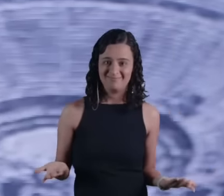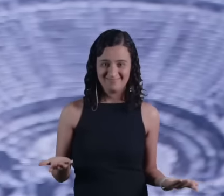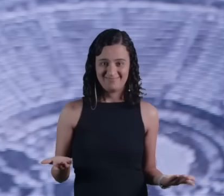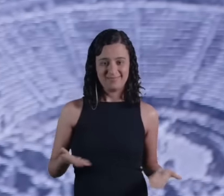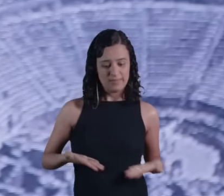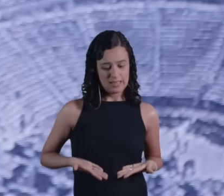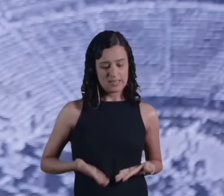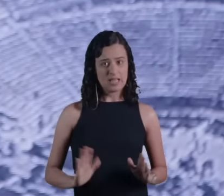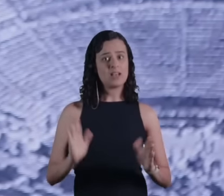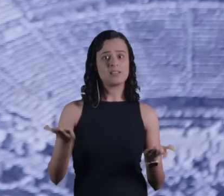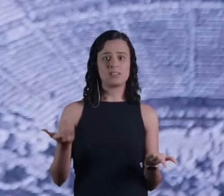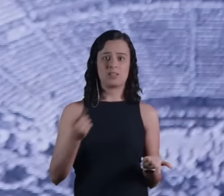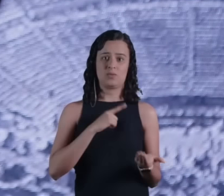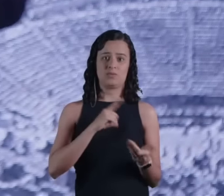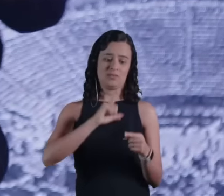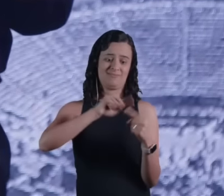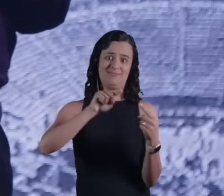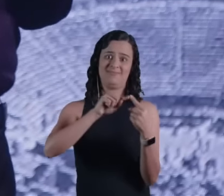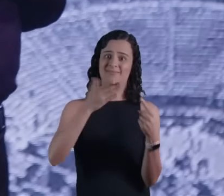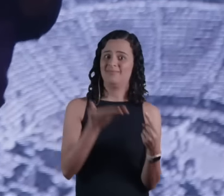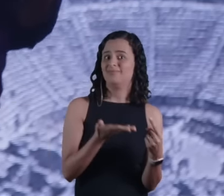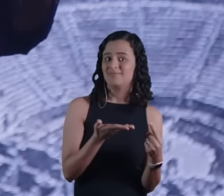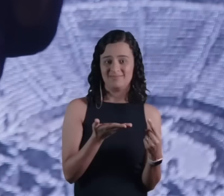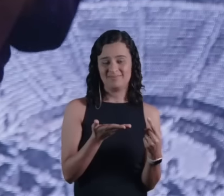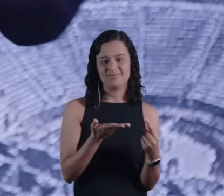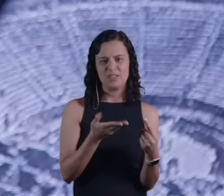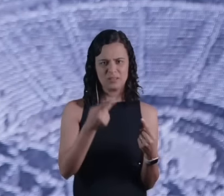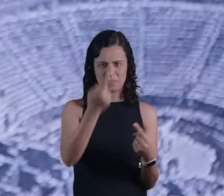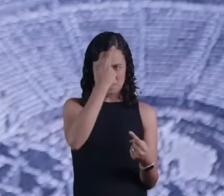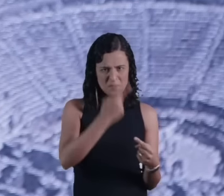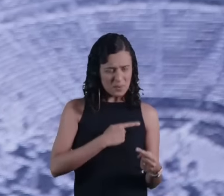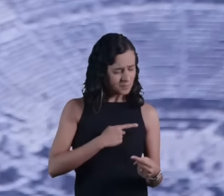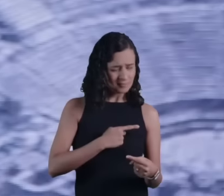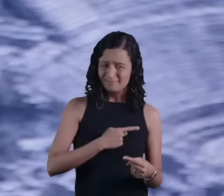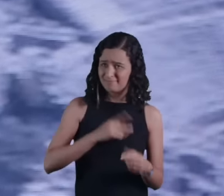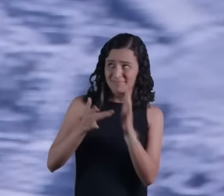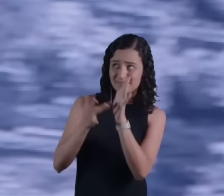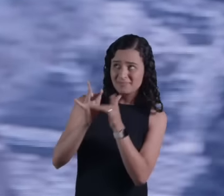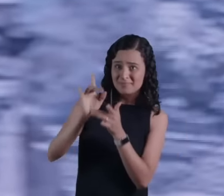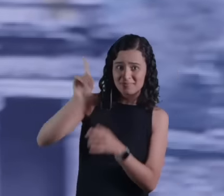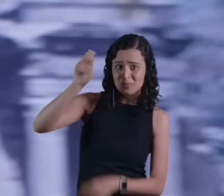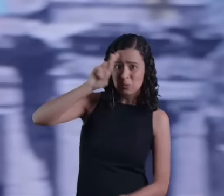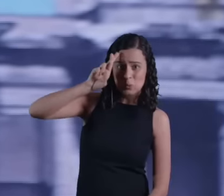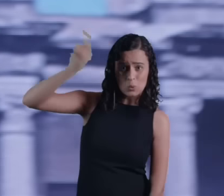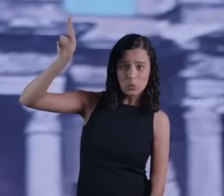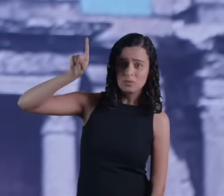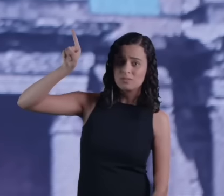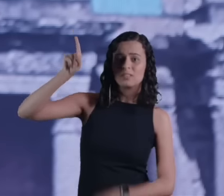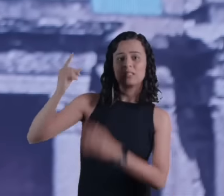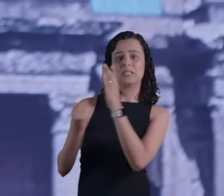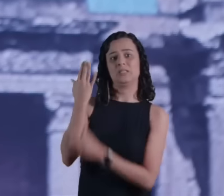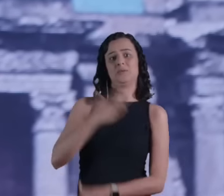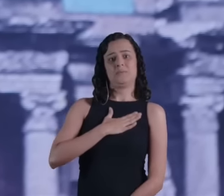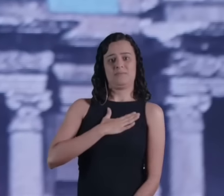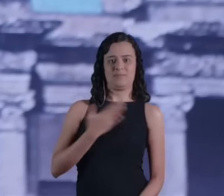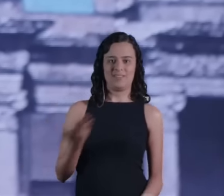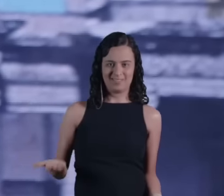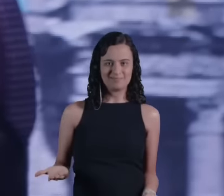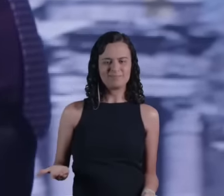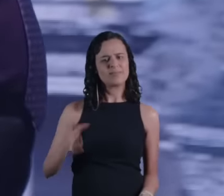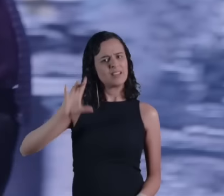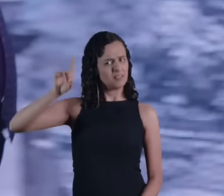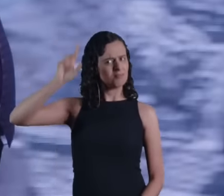nasceu com esta missão. E este propósito não é seu, é de Jesus, Ele te criou. É Ele quem